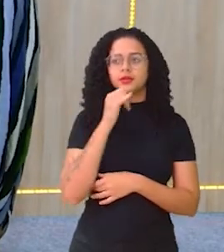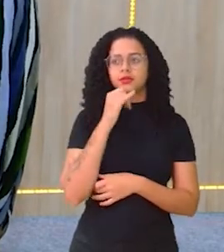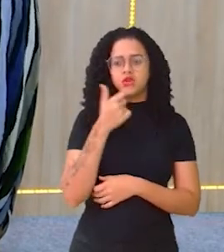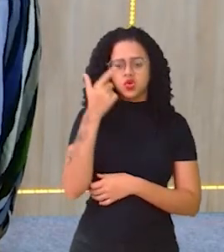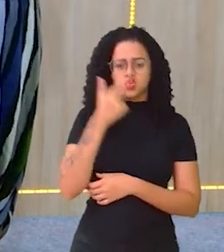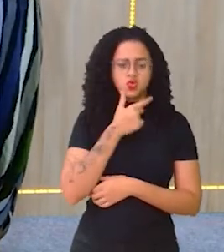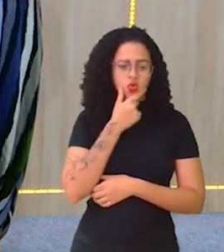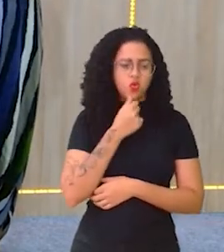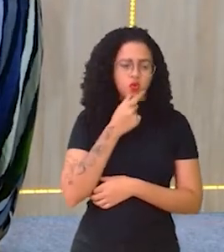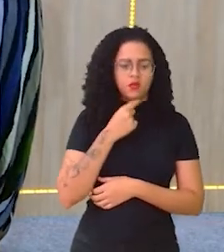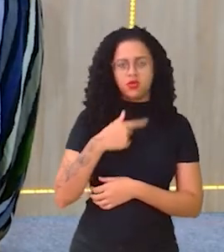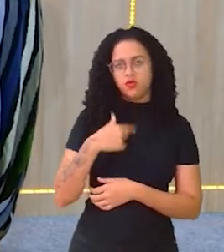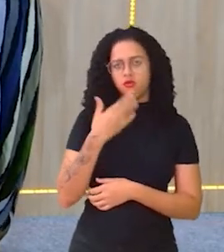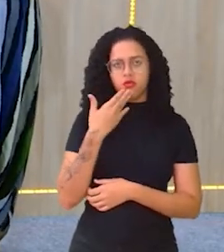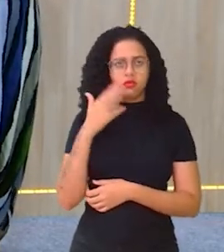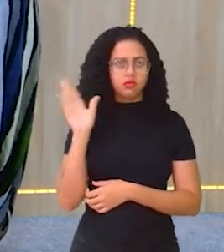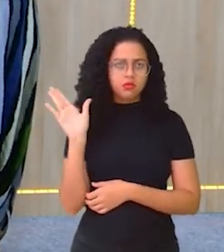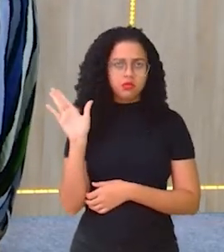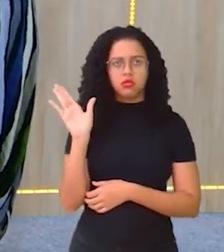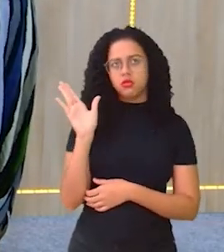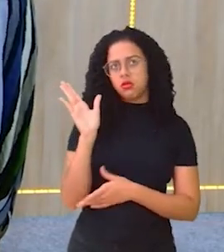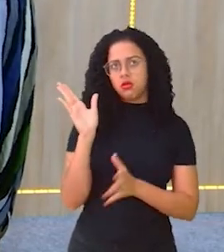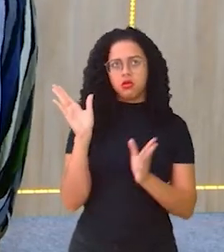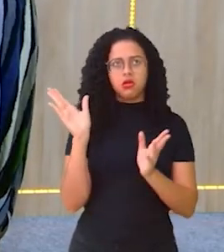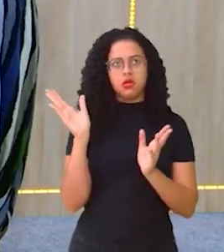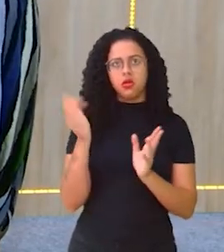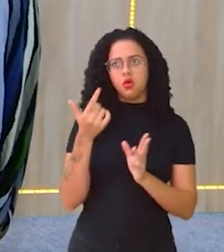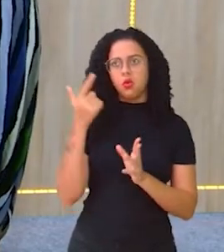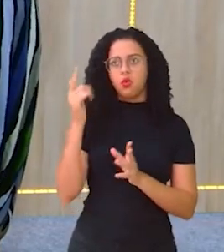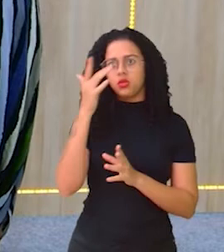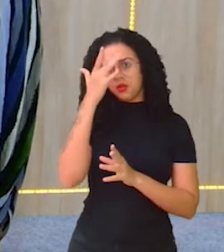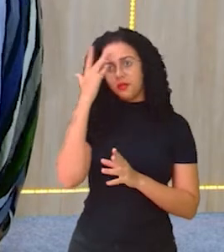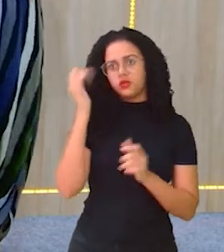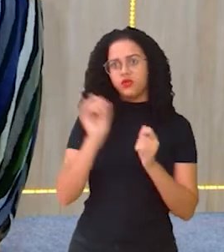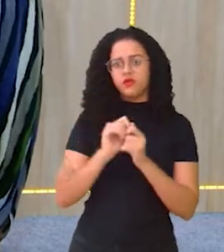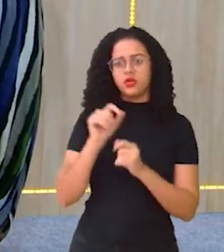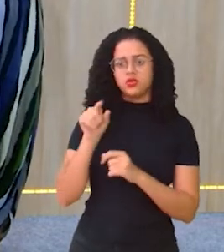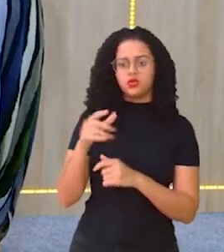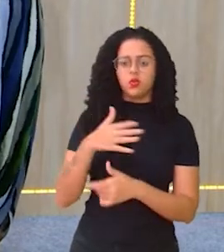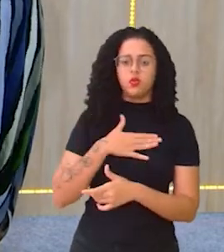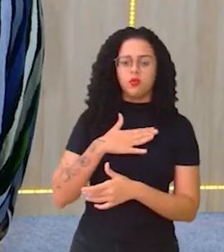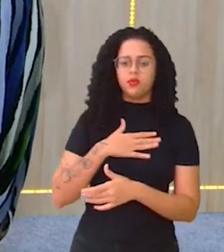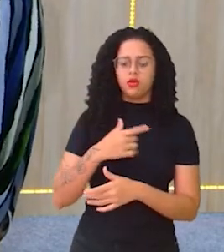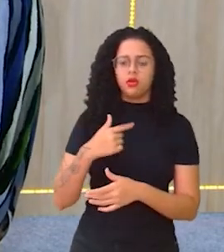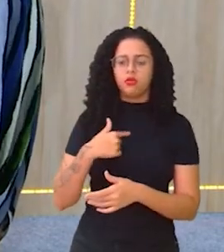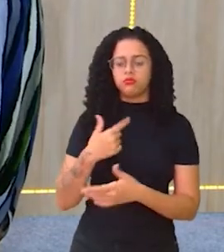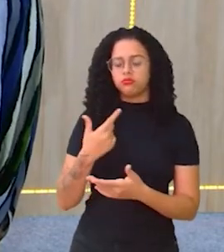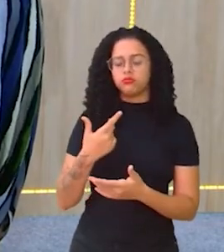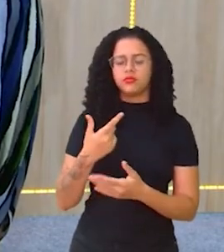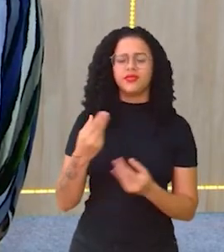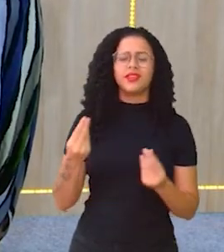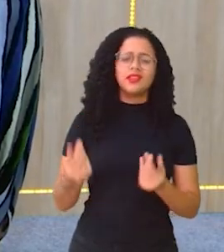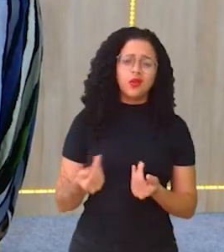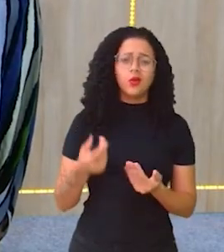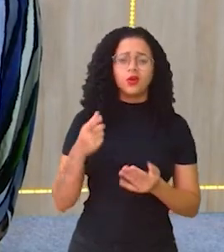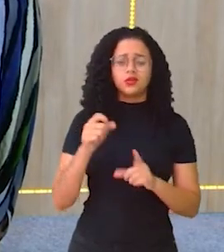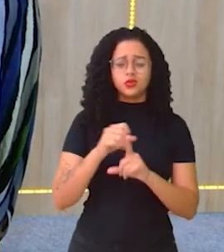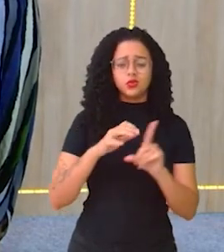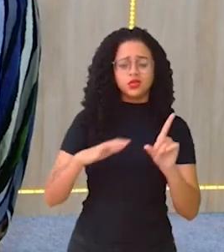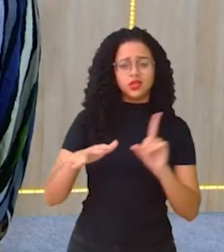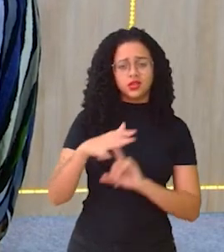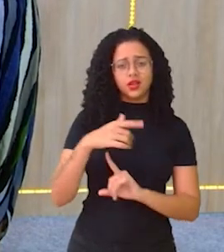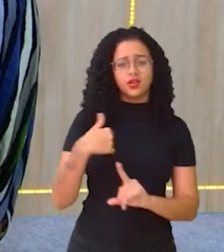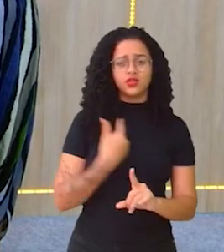sou homem, eu não vou admitir que uma outra pessoa fez isso comigo, né? Que eu me coloquei nessa situação. Então, essa sociedade que a gente